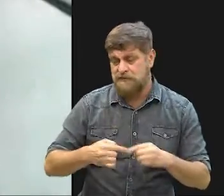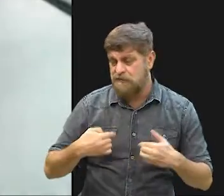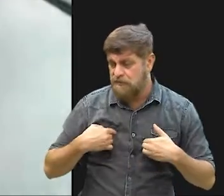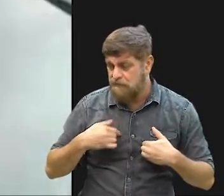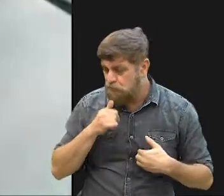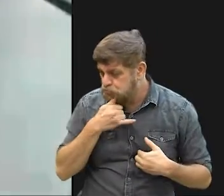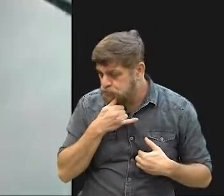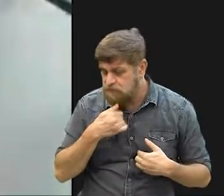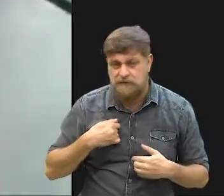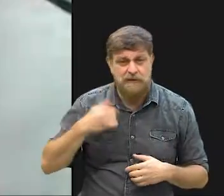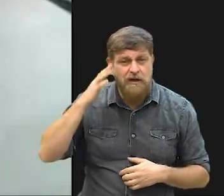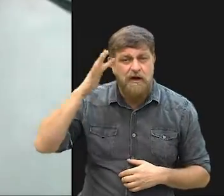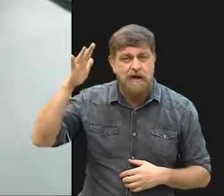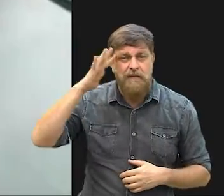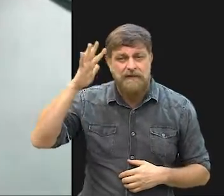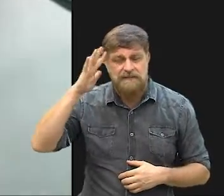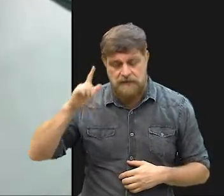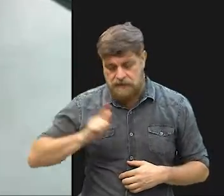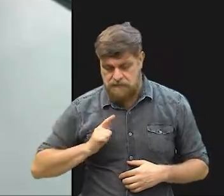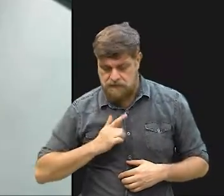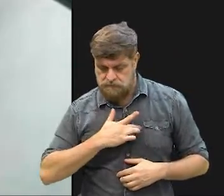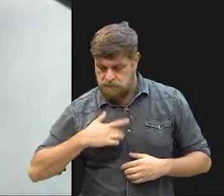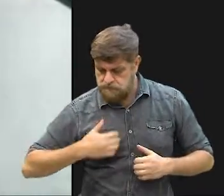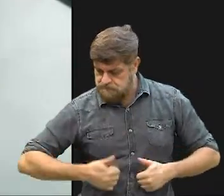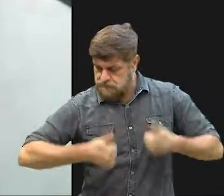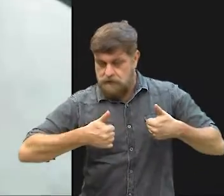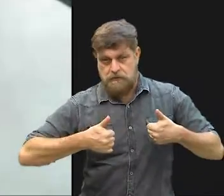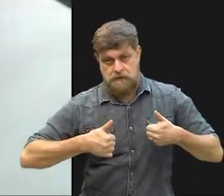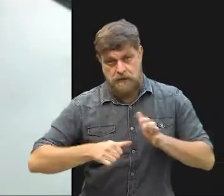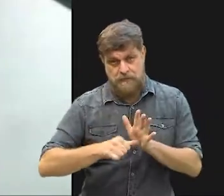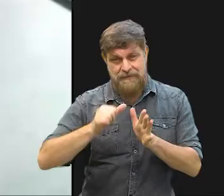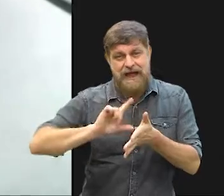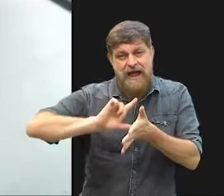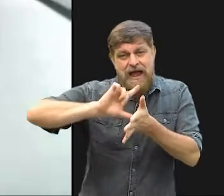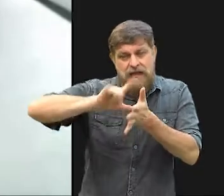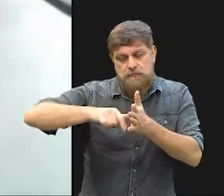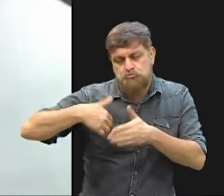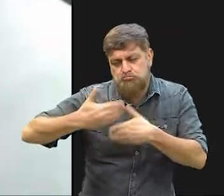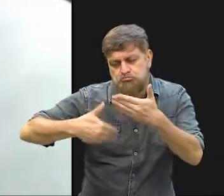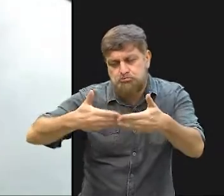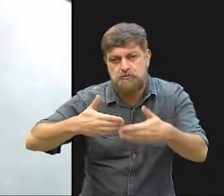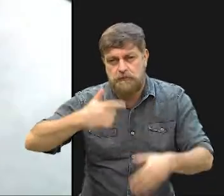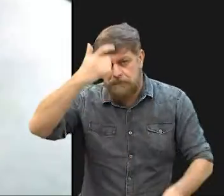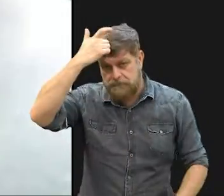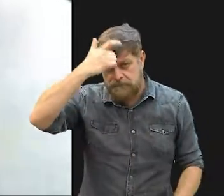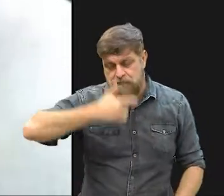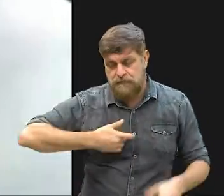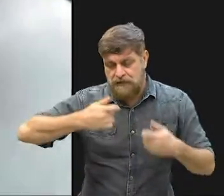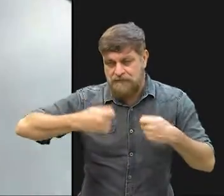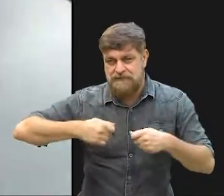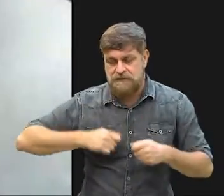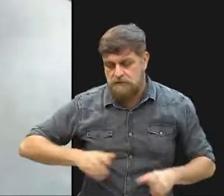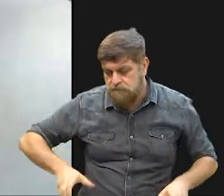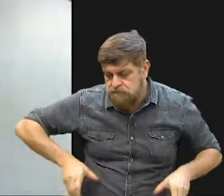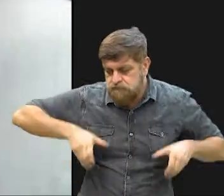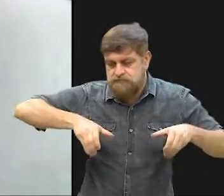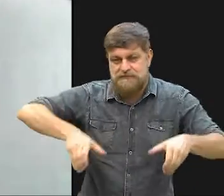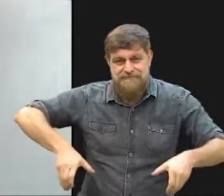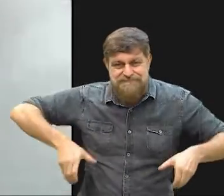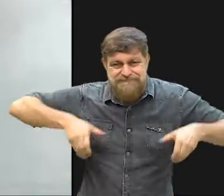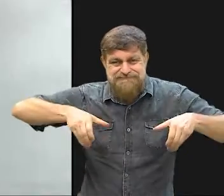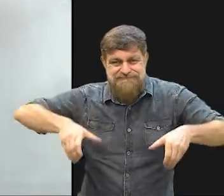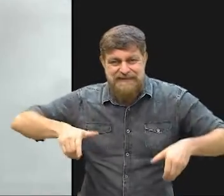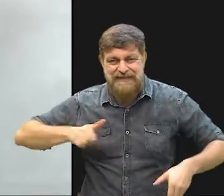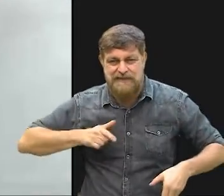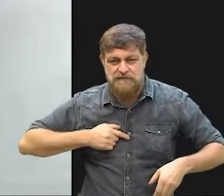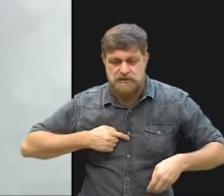E não consegui pensar. Primeiro eu pensei na minha recuperação. Sim. E depois eu estava na cadeira, porque eu precisei ficar em cadeira de roda porque eu estava com